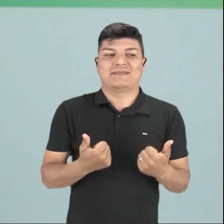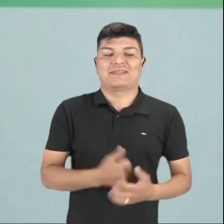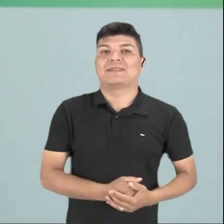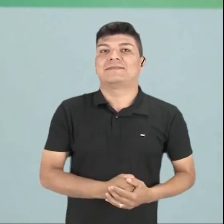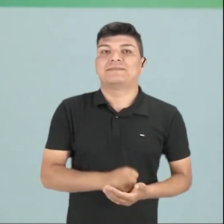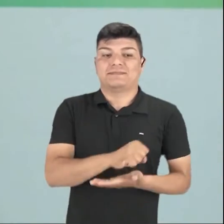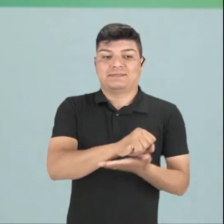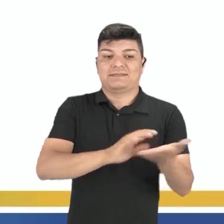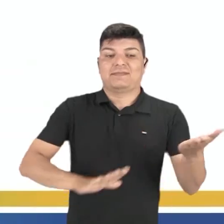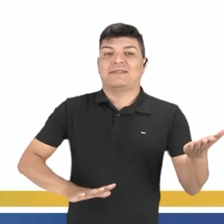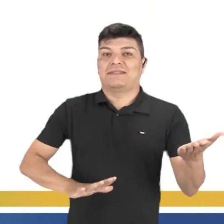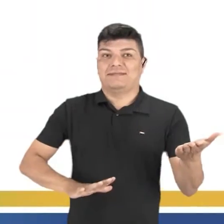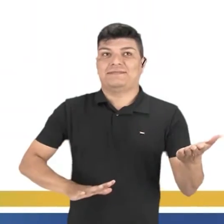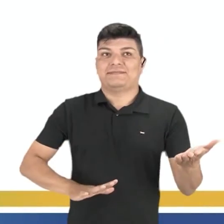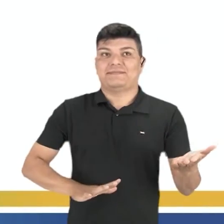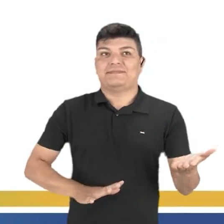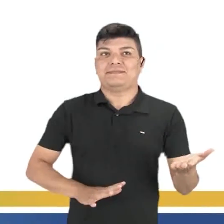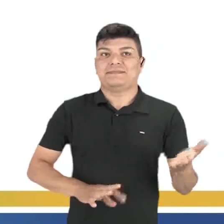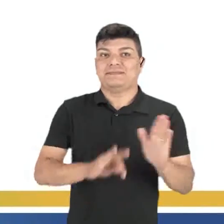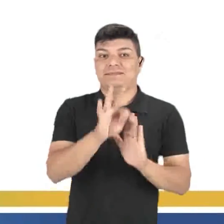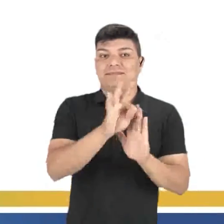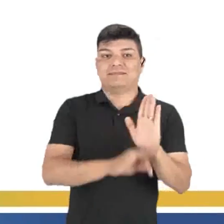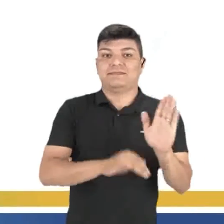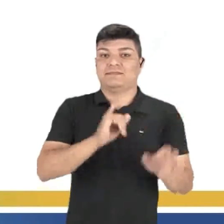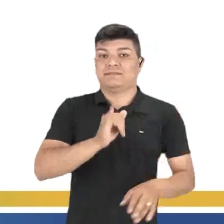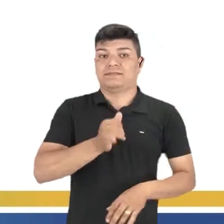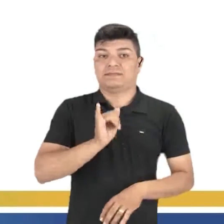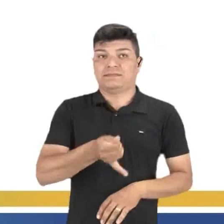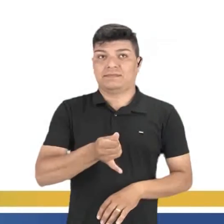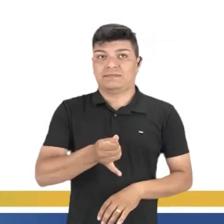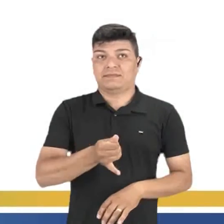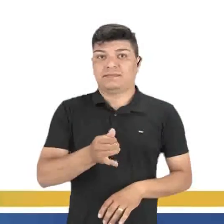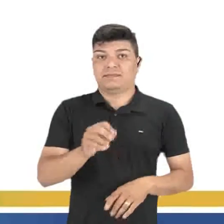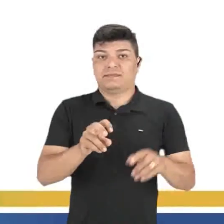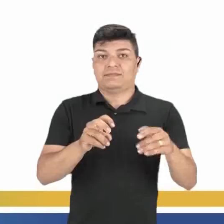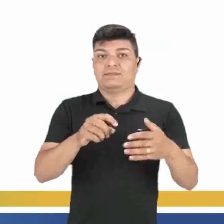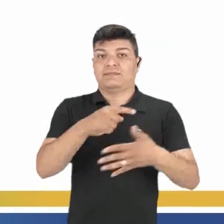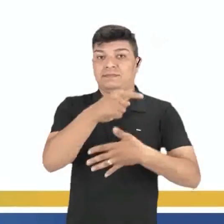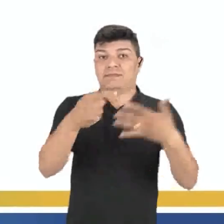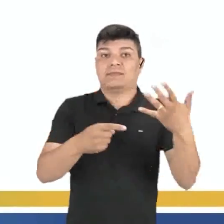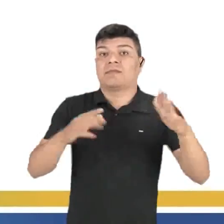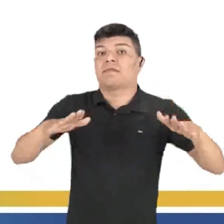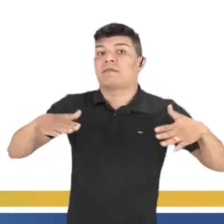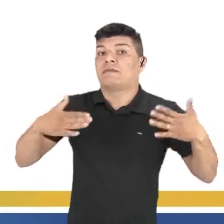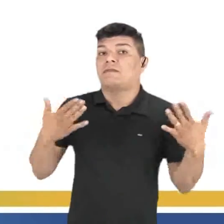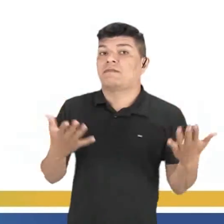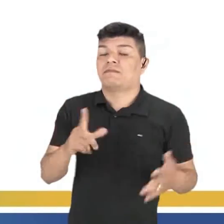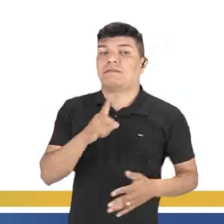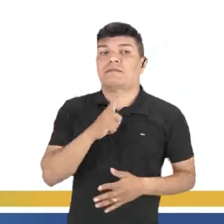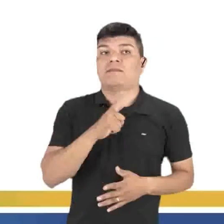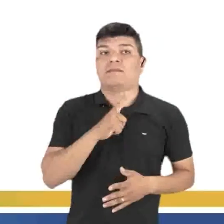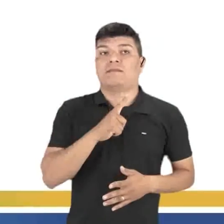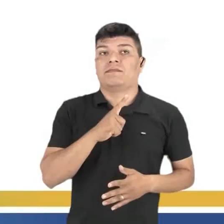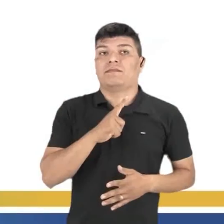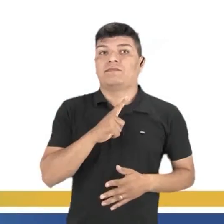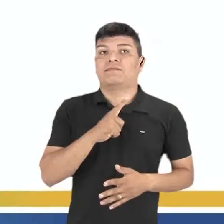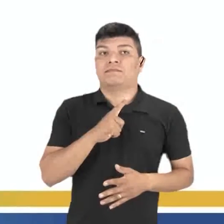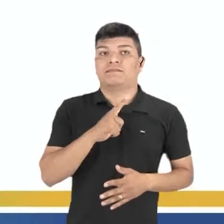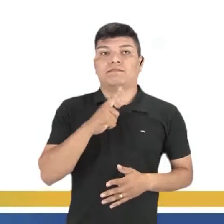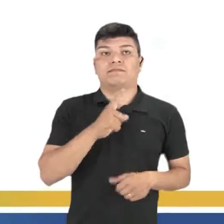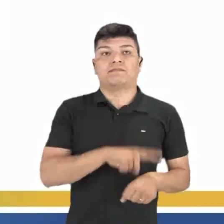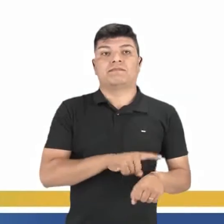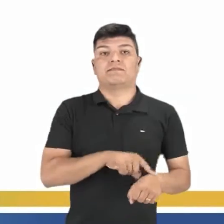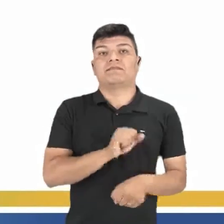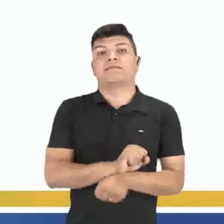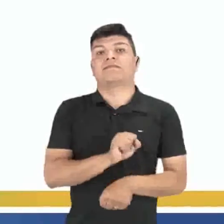Então, exercitando o texto narrativo, dessas 5 opções, qual é que nós temos? Minuto para